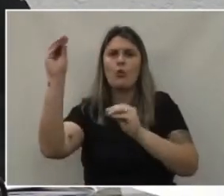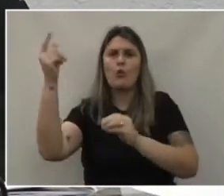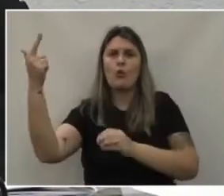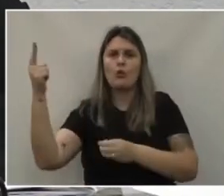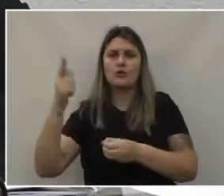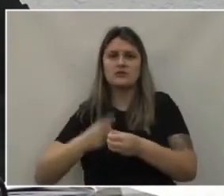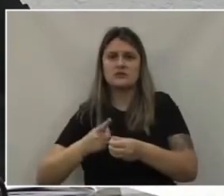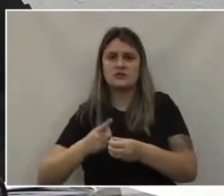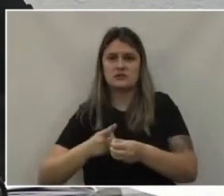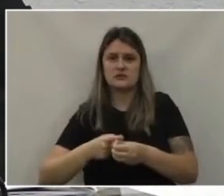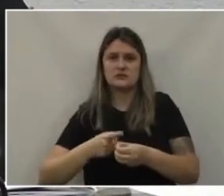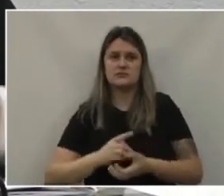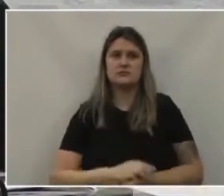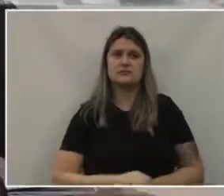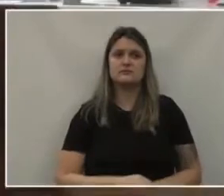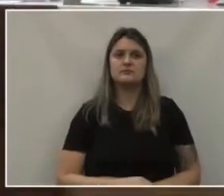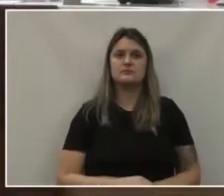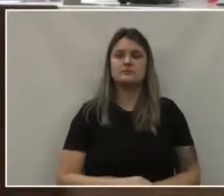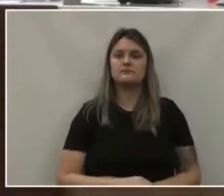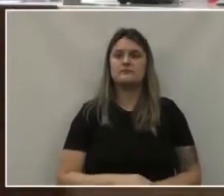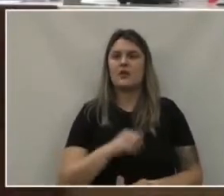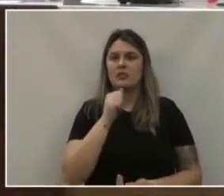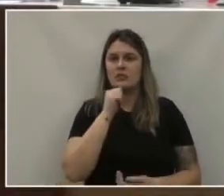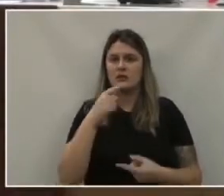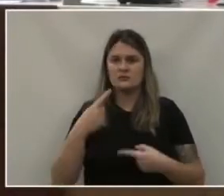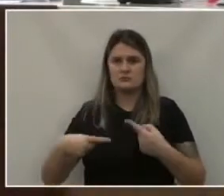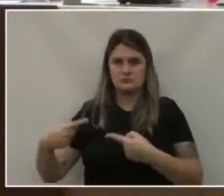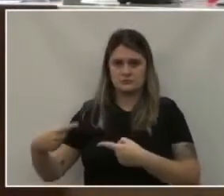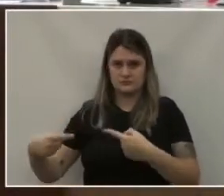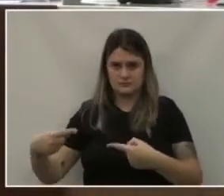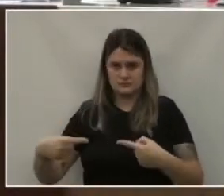outras cidades. Está em discussão.